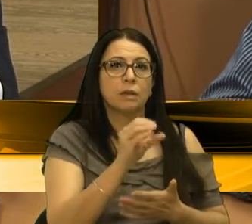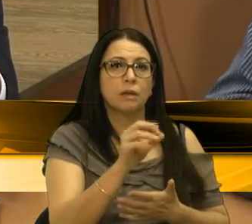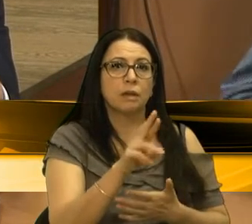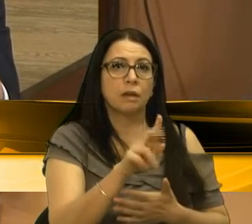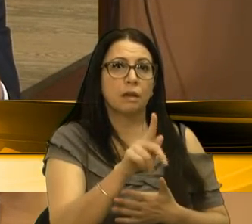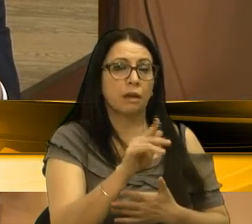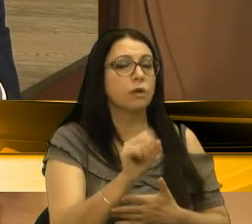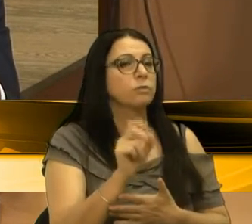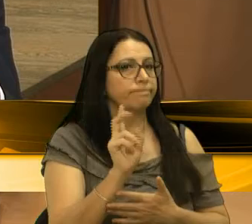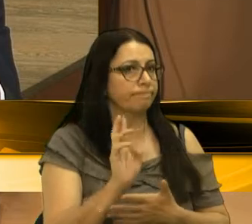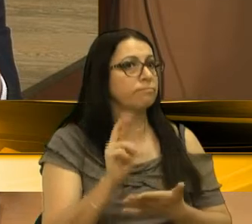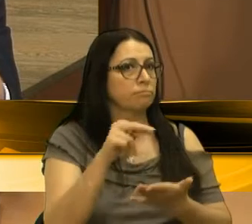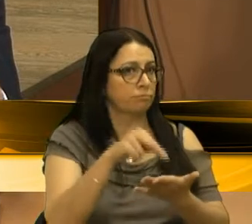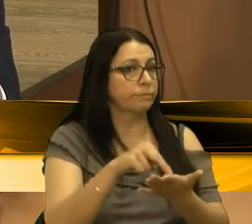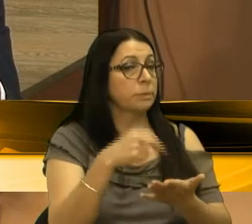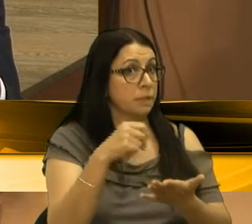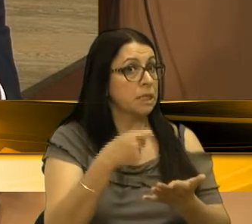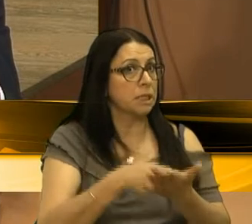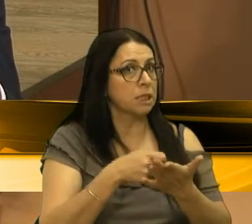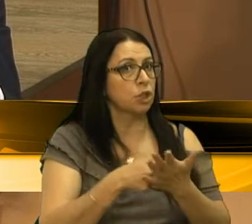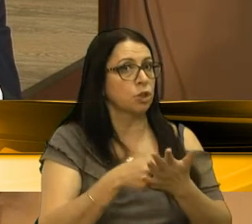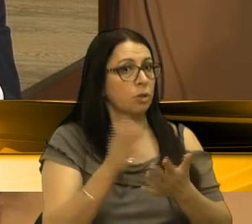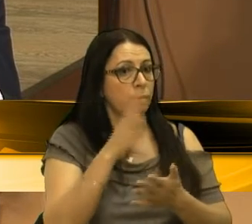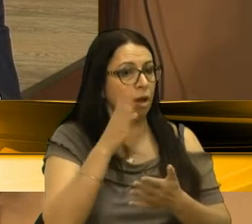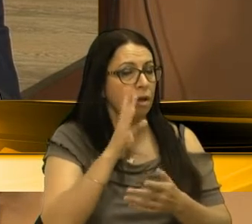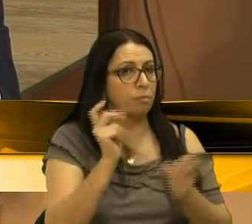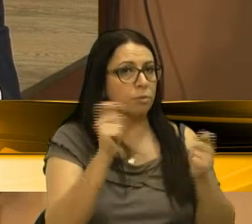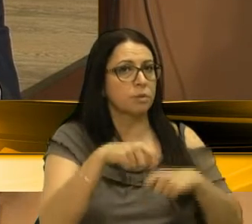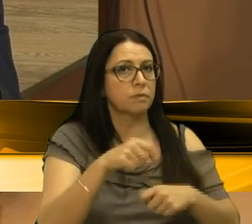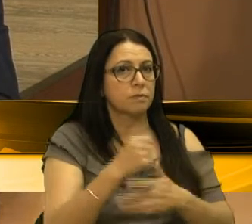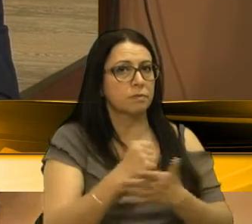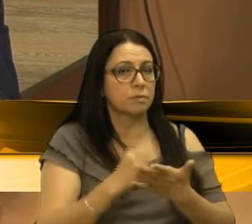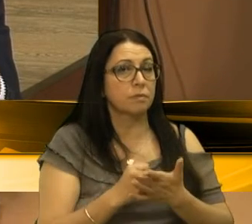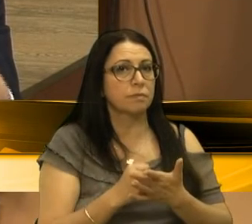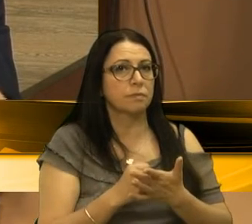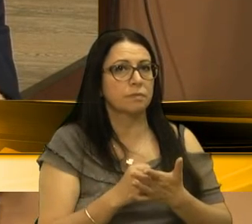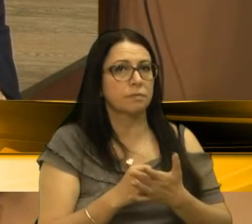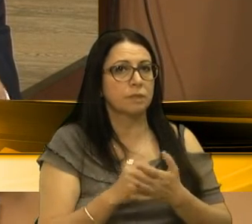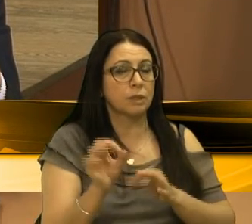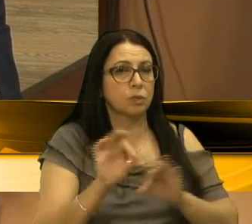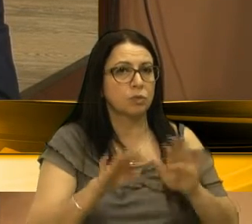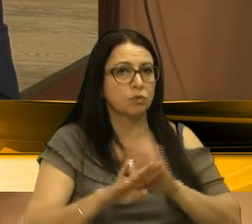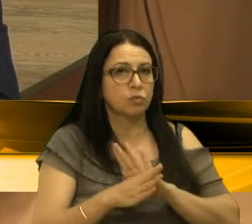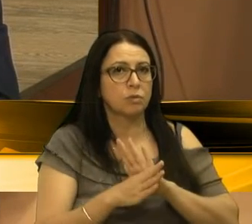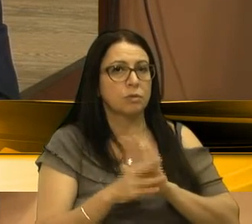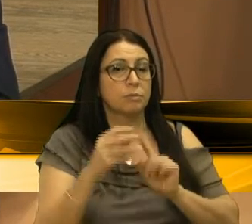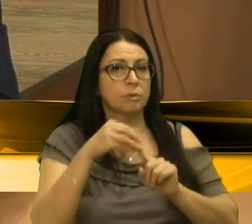que realmente exigem o quanto antes essas contratações, esses ajustes,